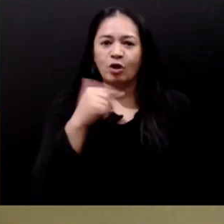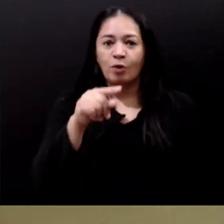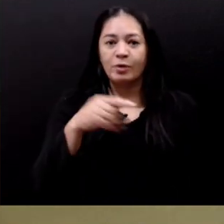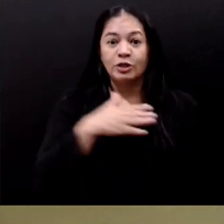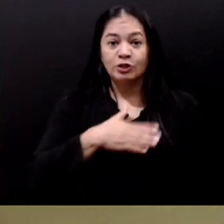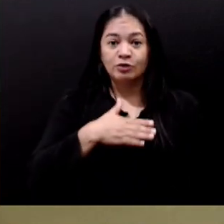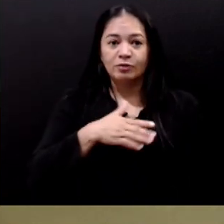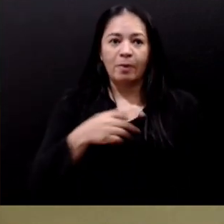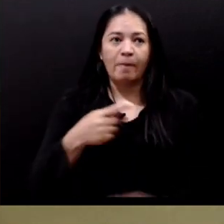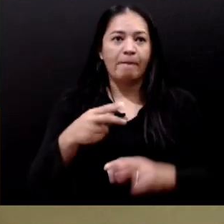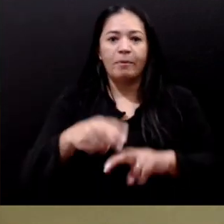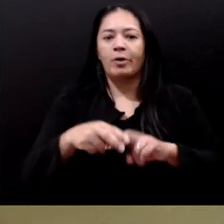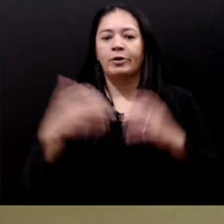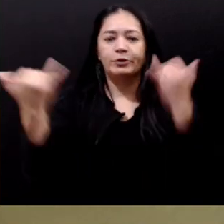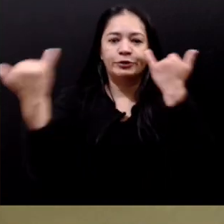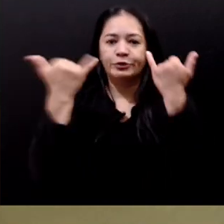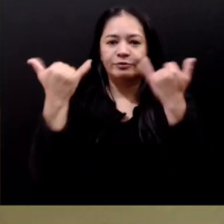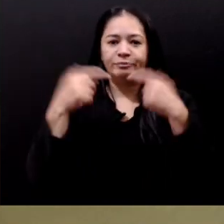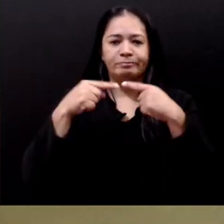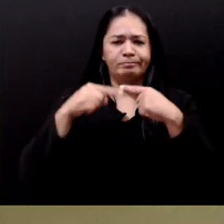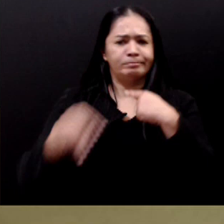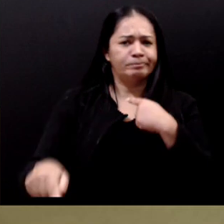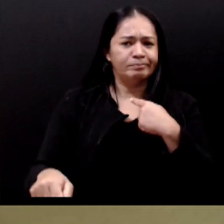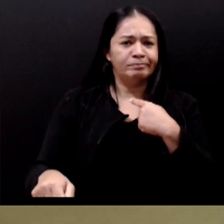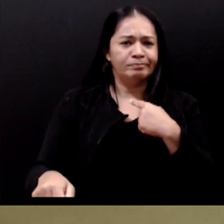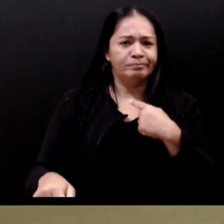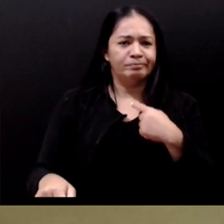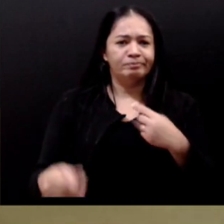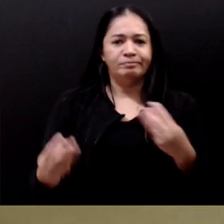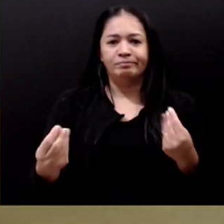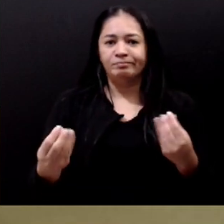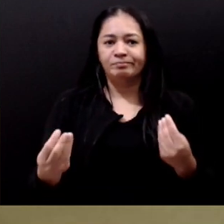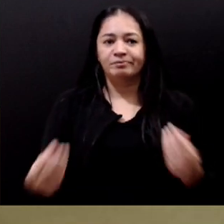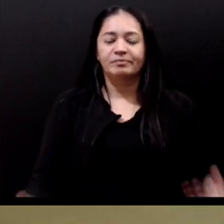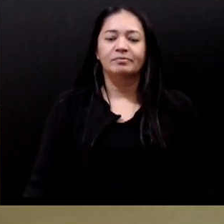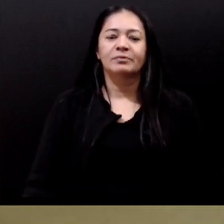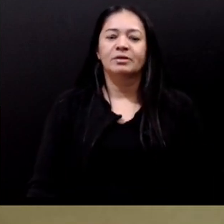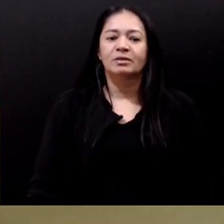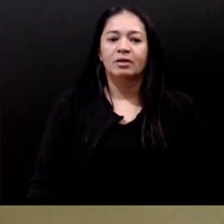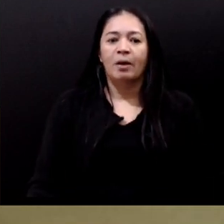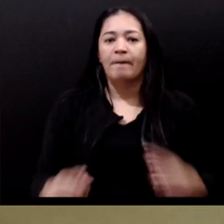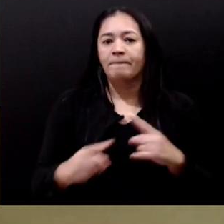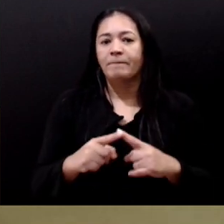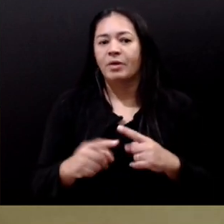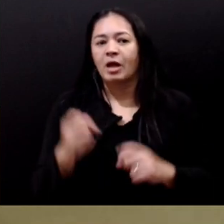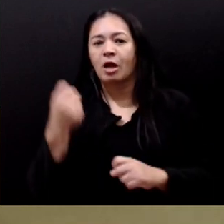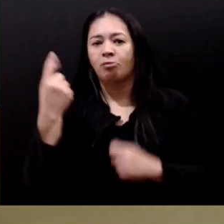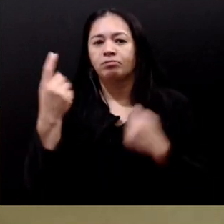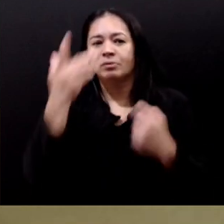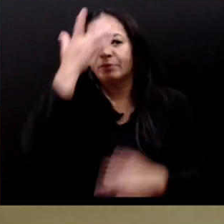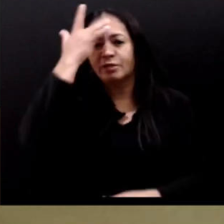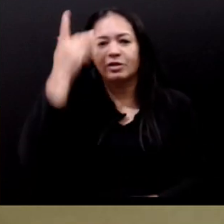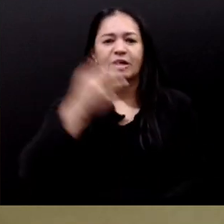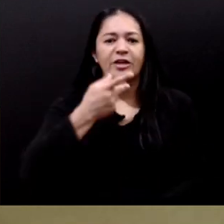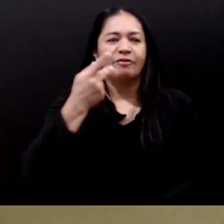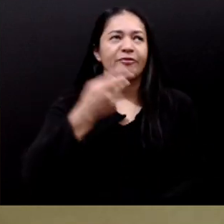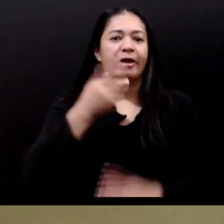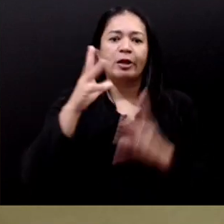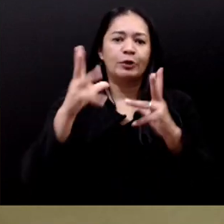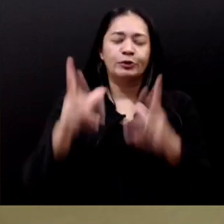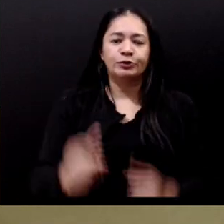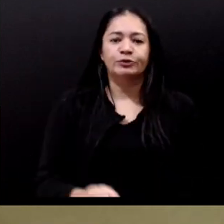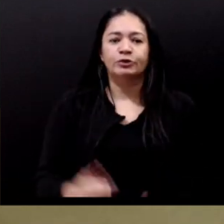informações desencontradas que não são reais, né? Porque tem muita gente que fala tudo. Hoje todo mundo é médico, é doutor,